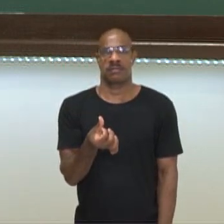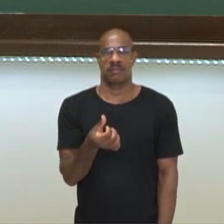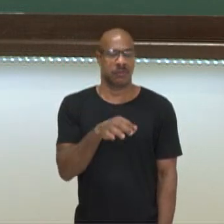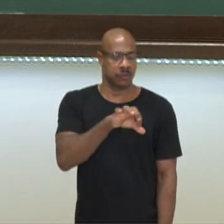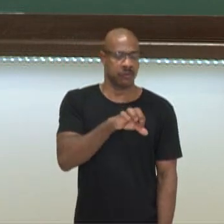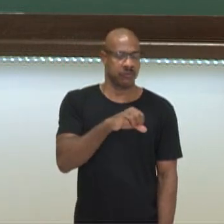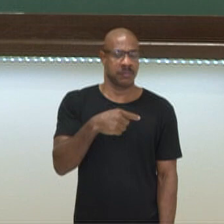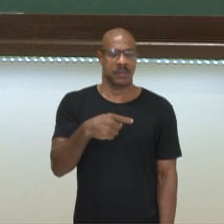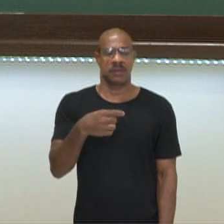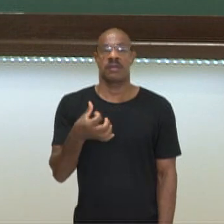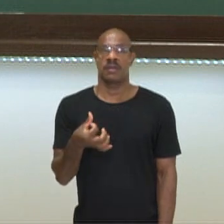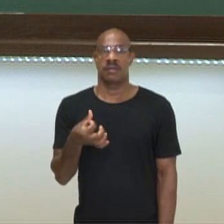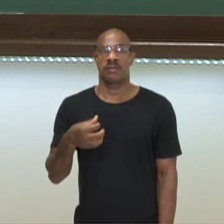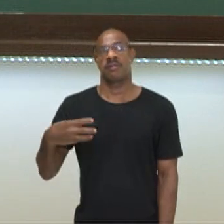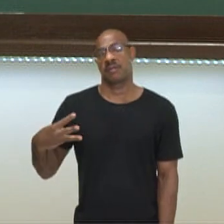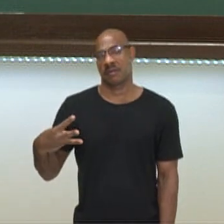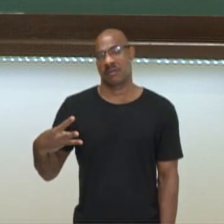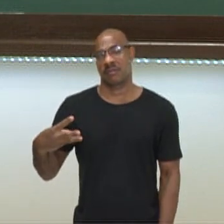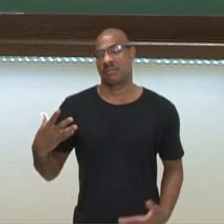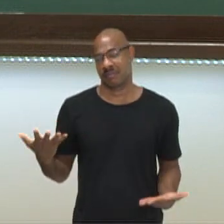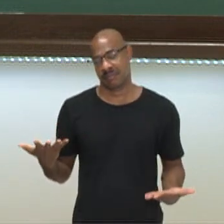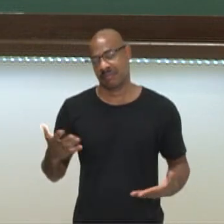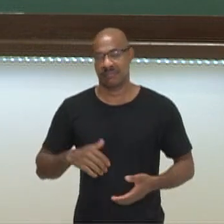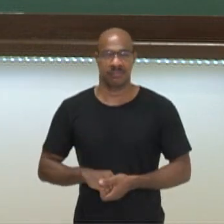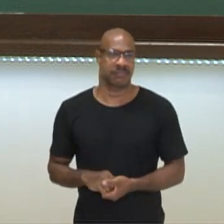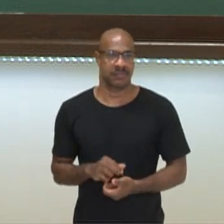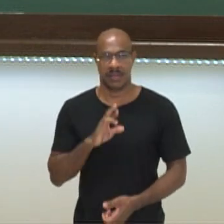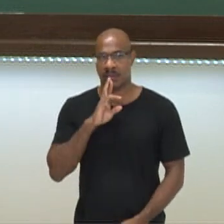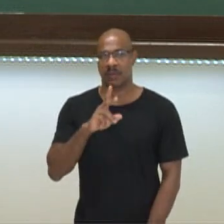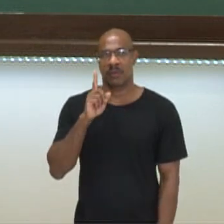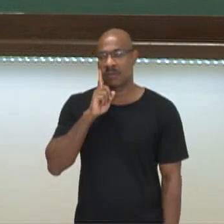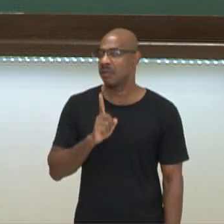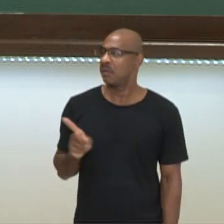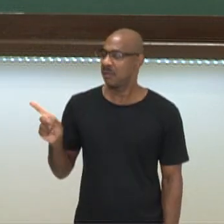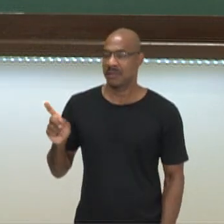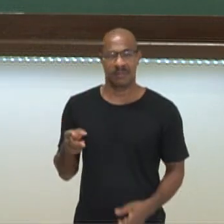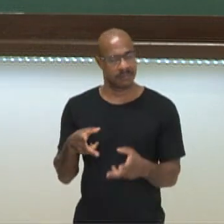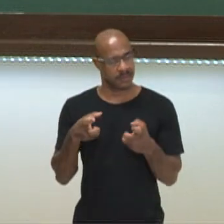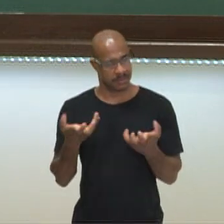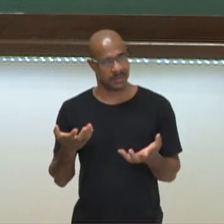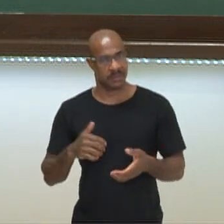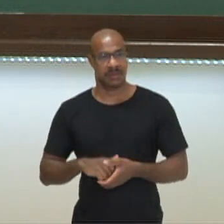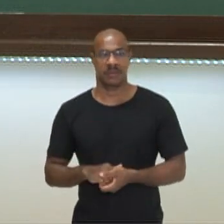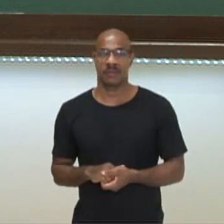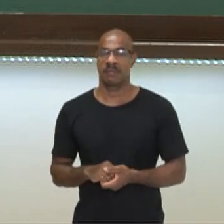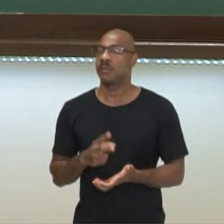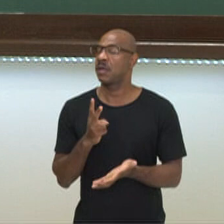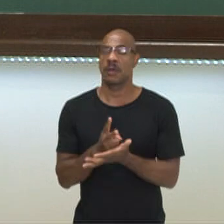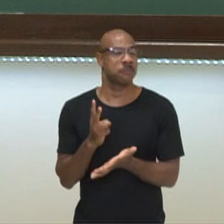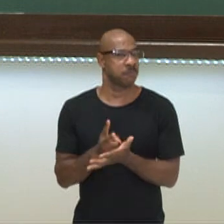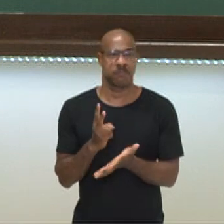6, 3. 3 é igual a 3. Beleza? Então, perceberam?